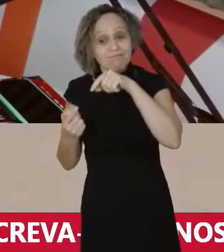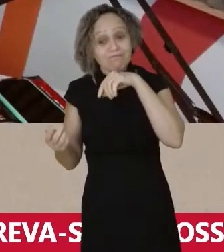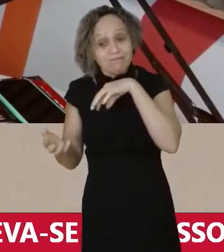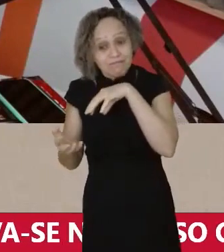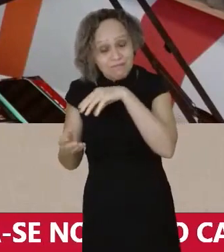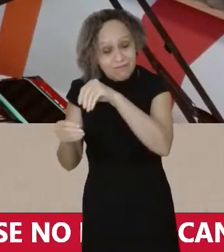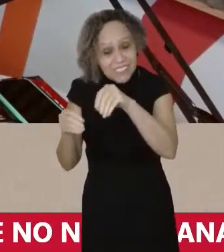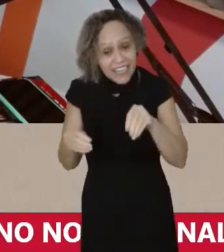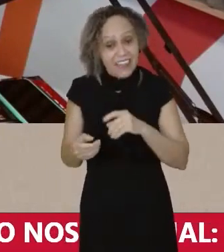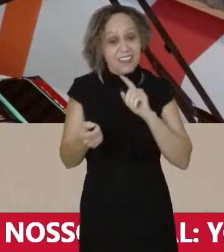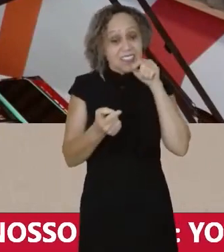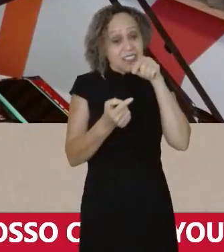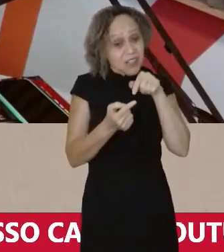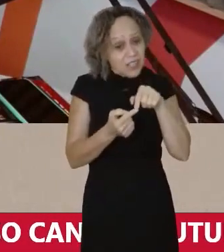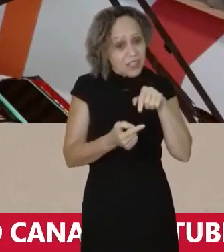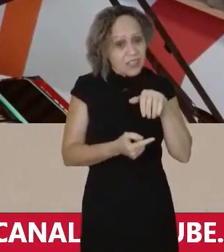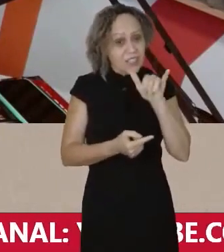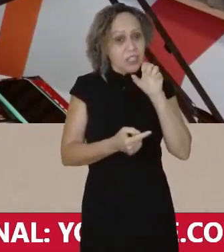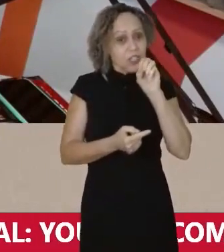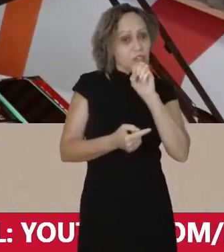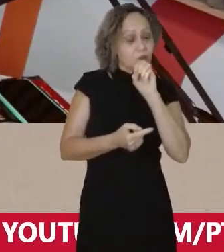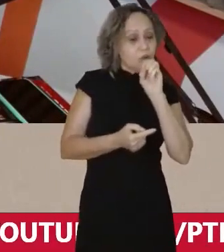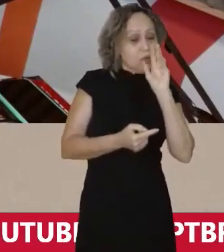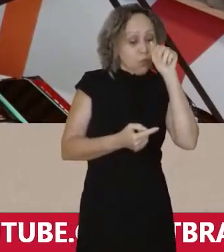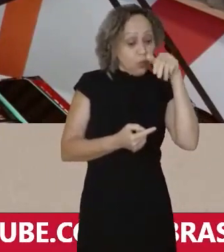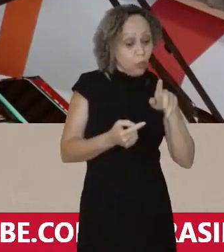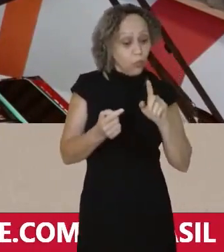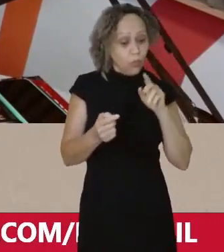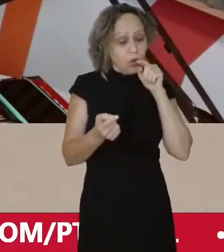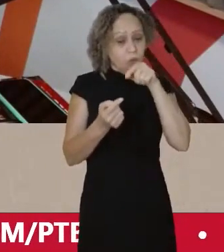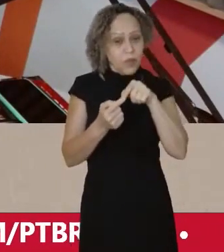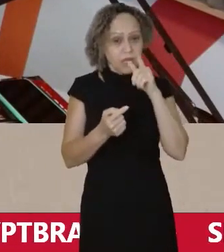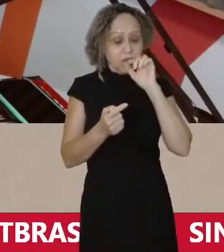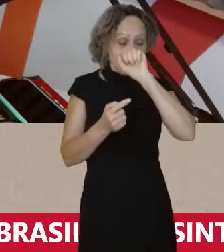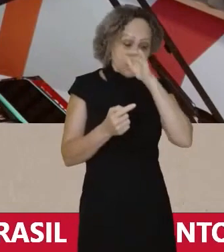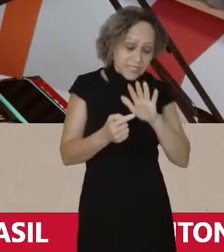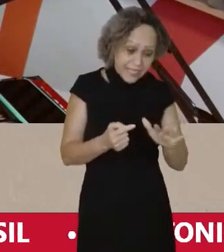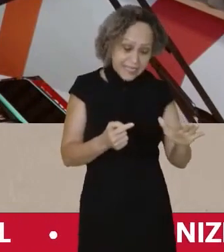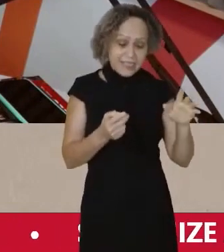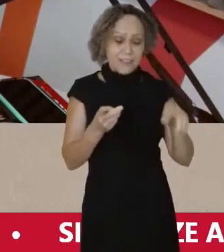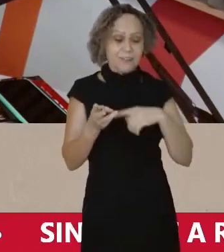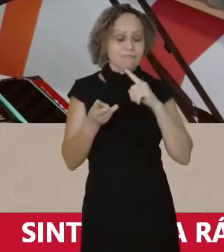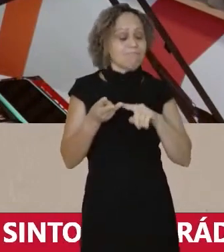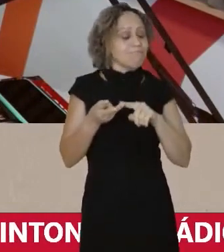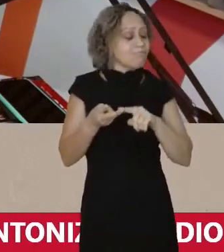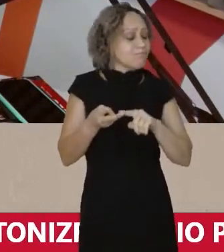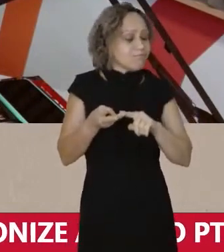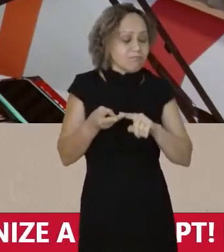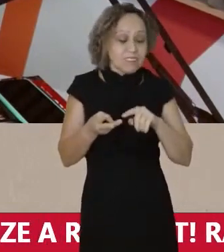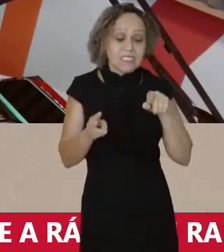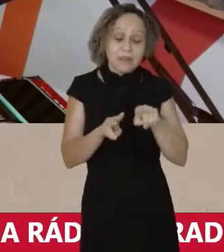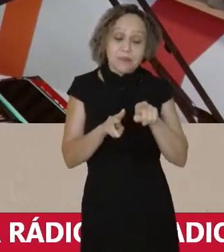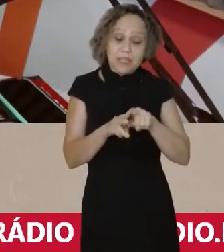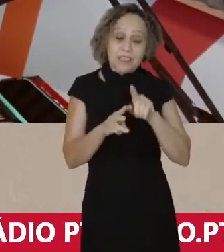que é o oceano, a todo o Ibô, que é toda mata e floresta, principalmente por esse momento na